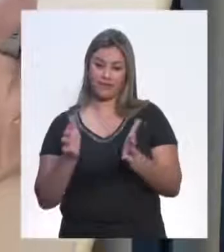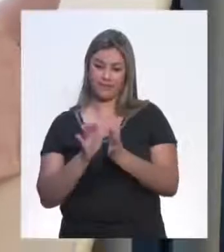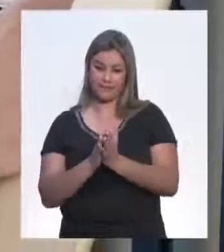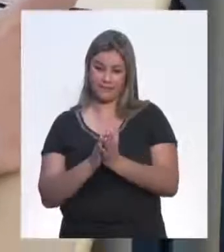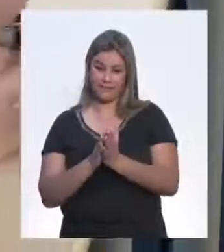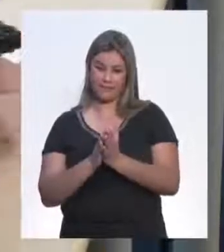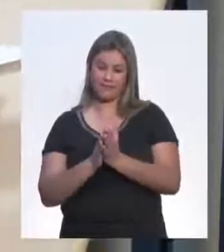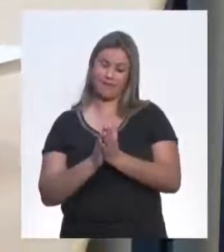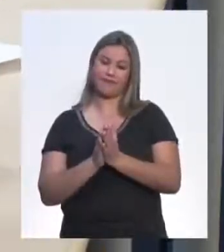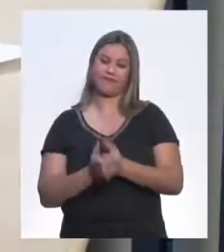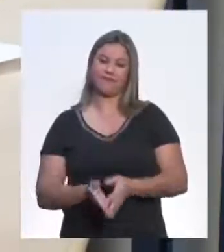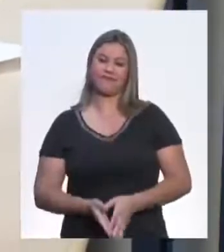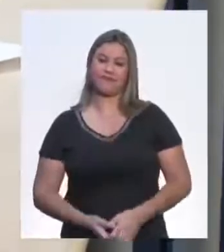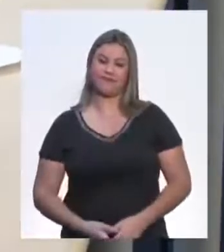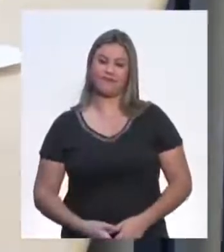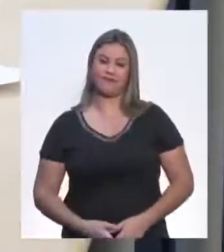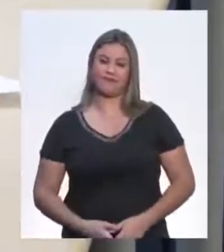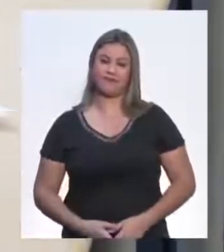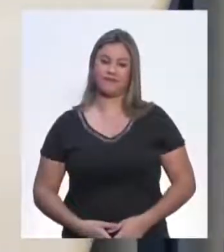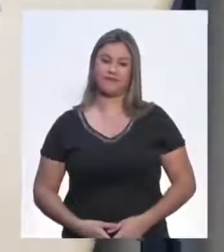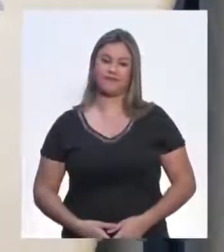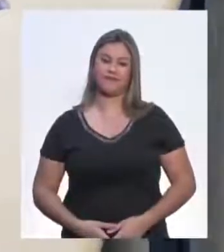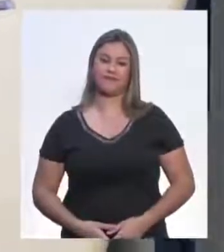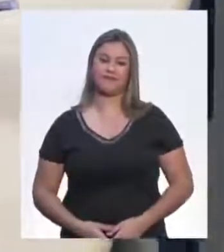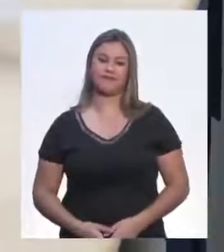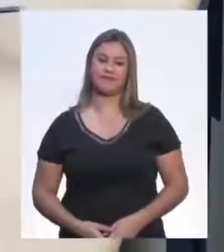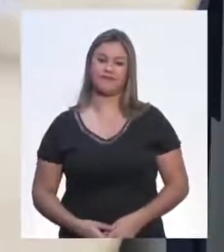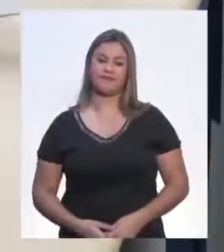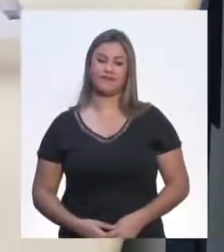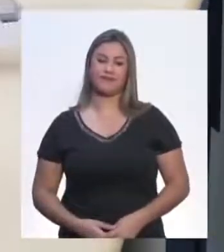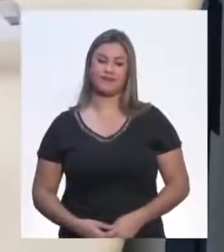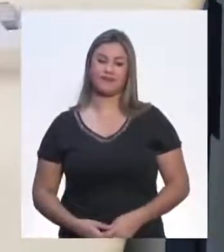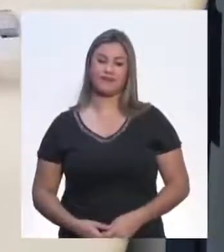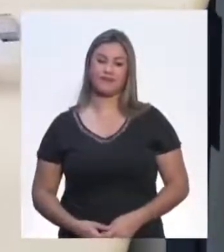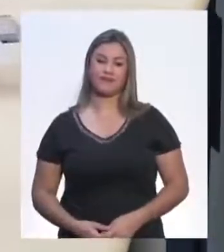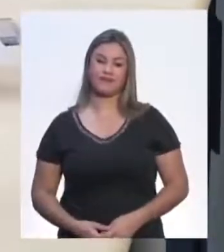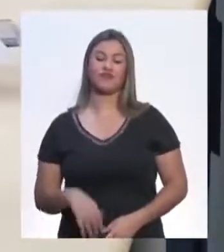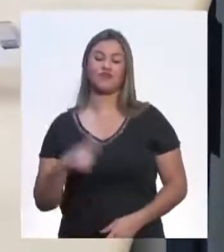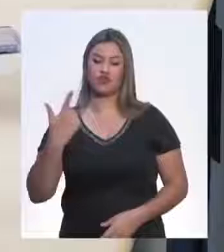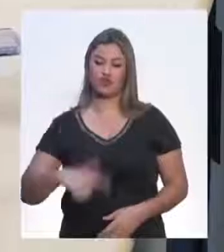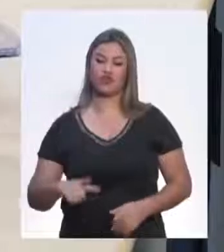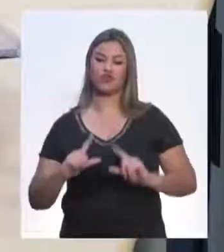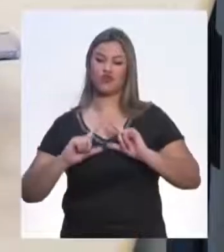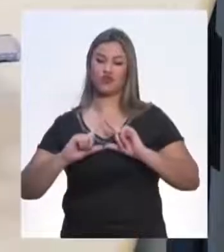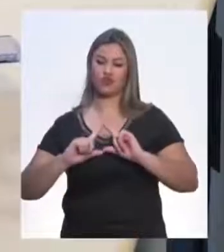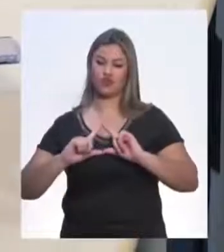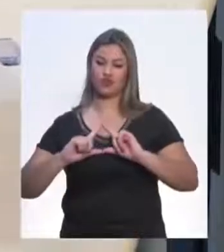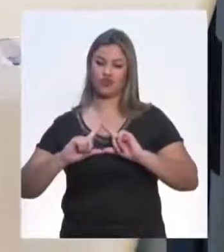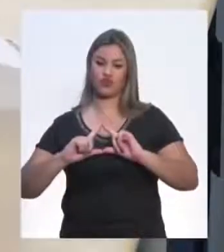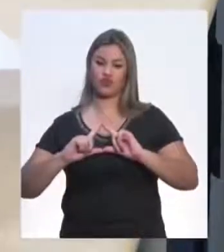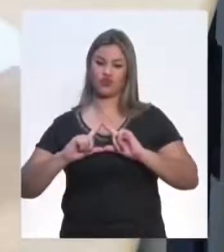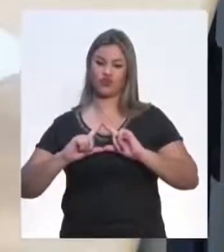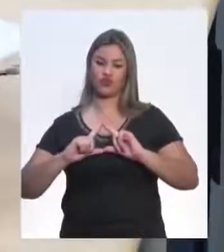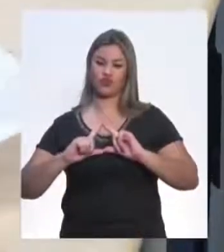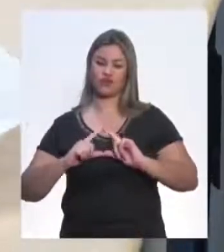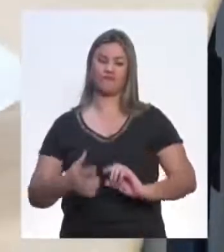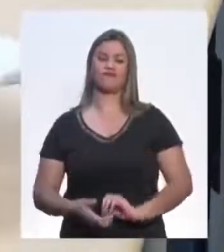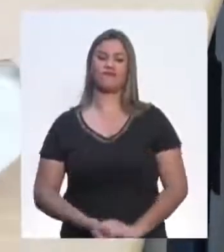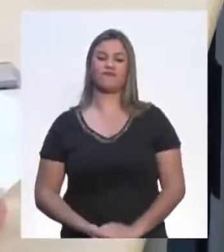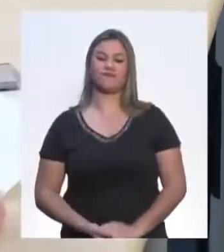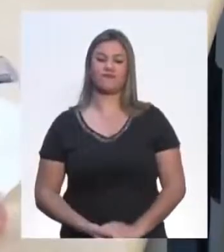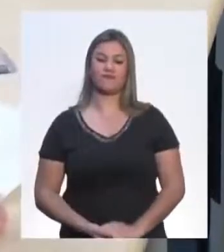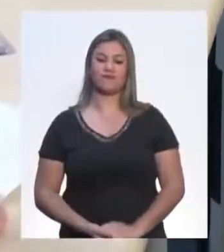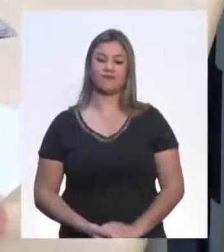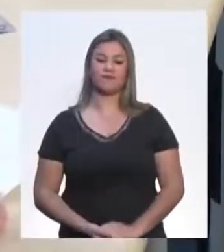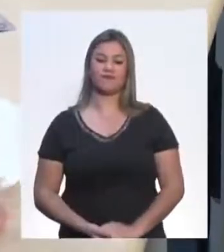outra diagonal, ó. Vou encontrar aqui, ó, outro triângulo. Então fiz aqui outro triângulo, encontrei a diagonal.